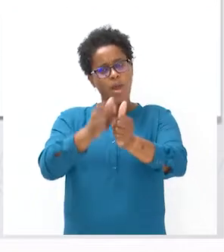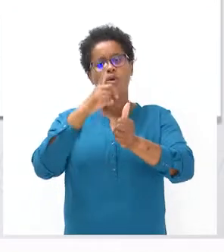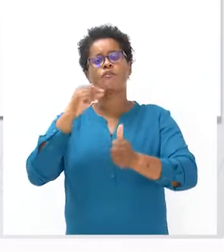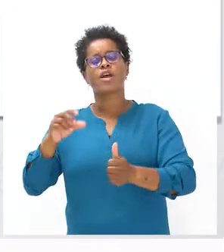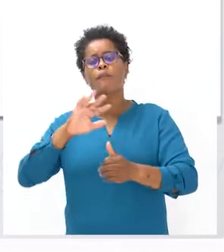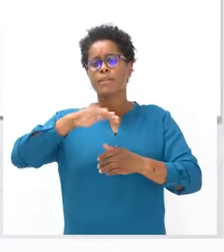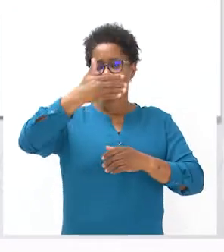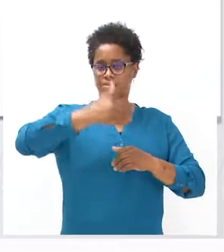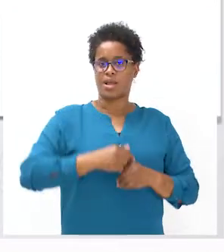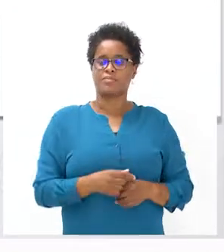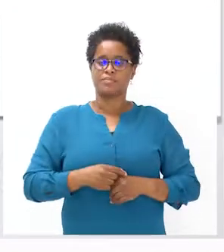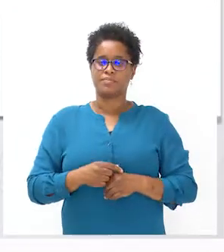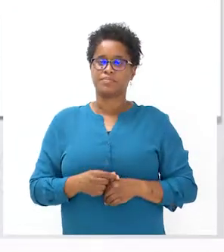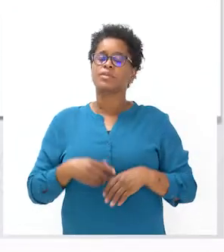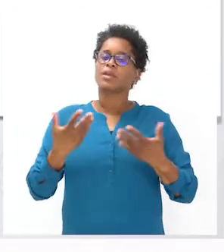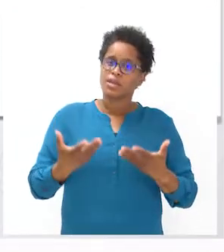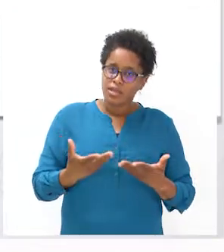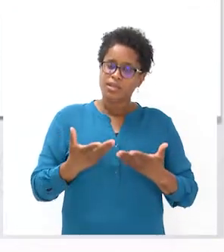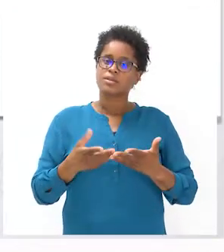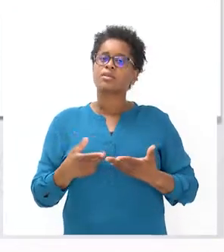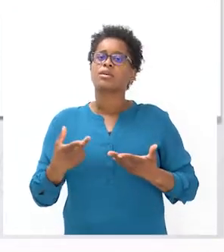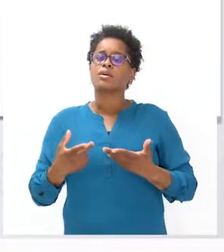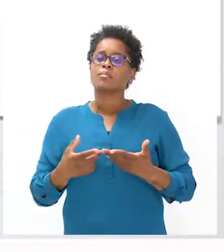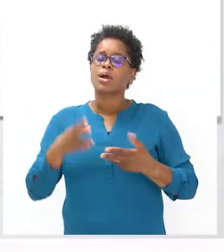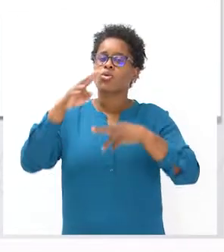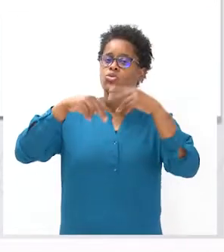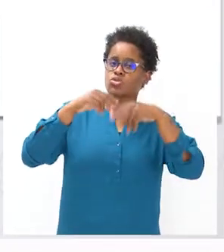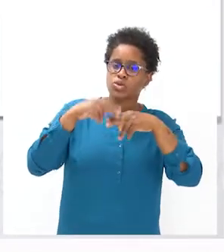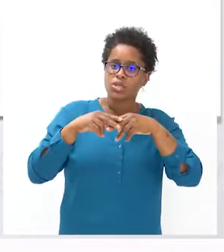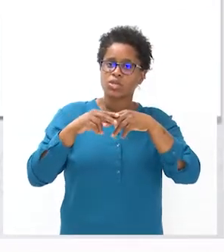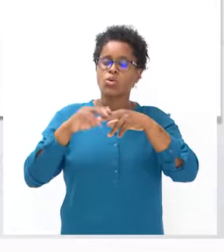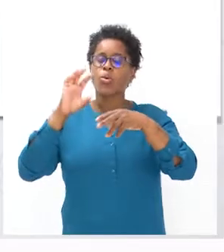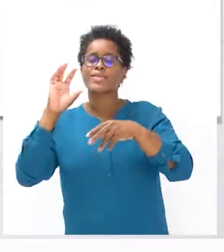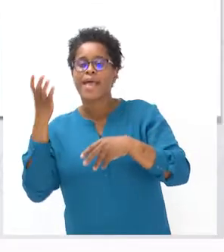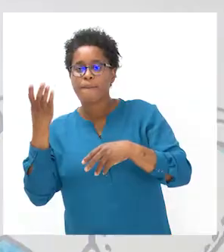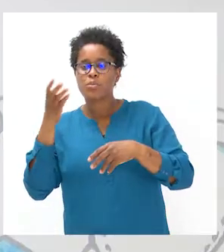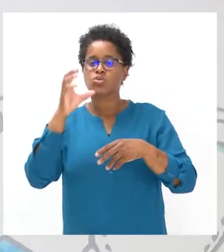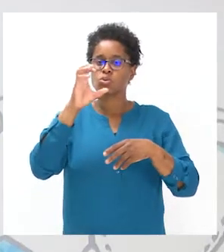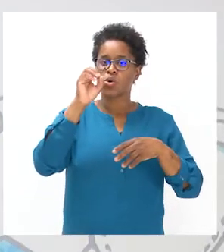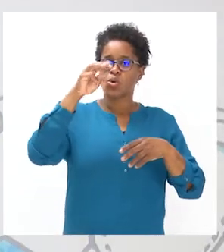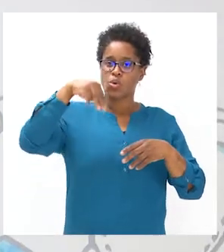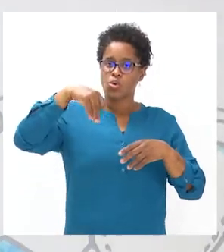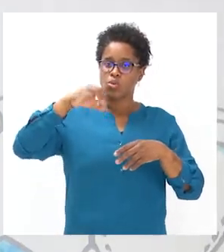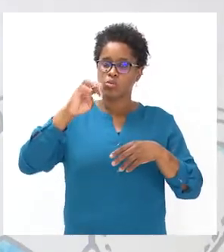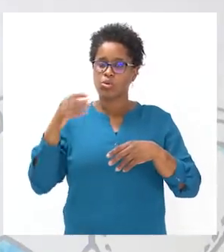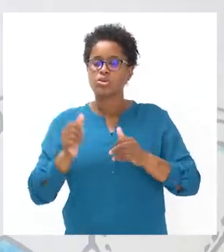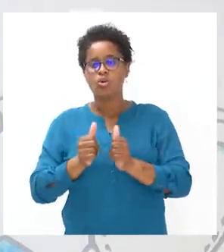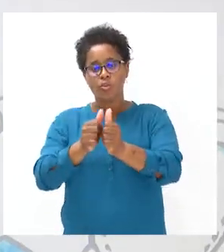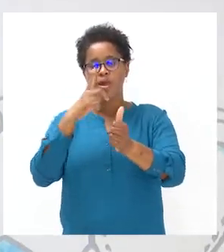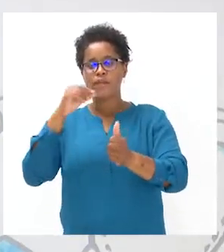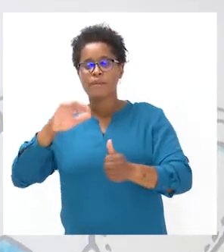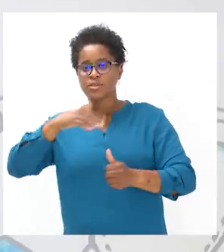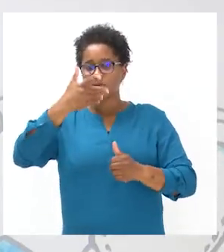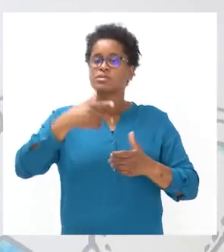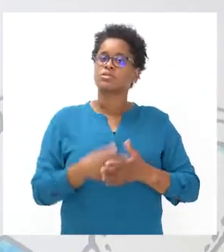verbo principal e serve para construir os tempos compostos. Acompanha o verbo principal e